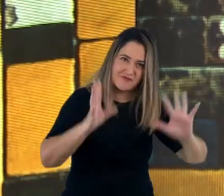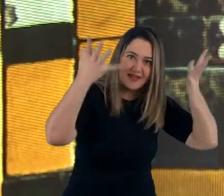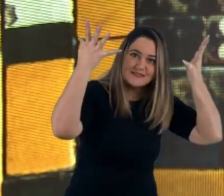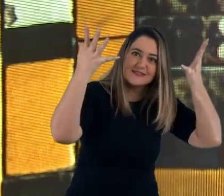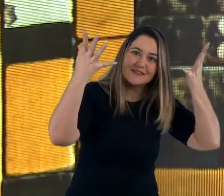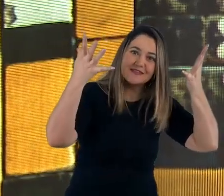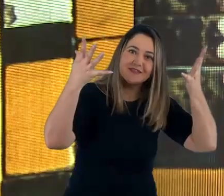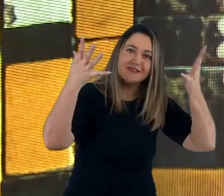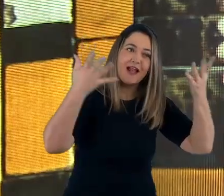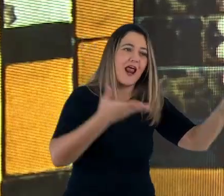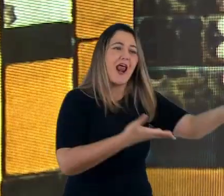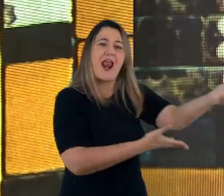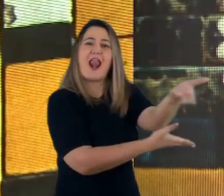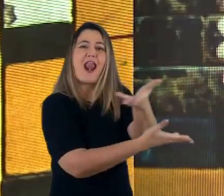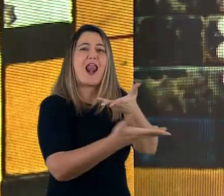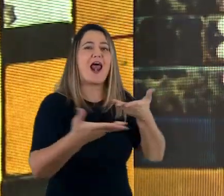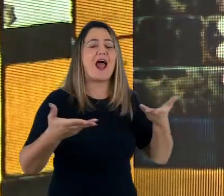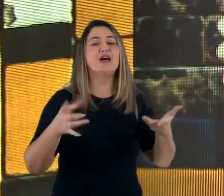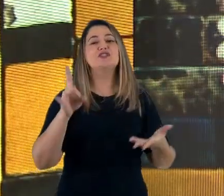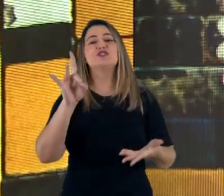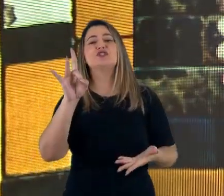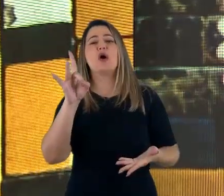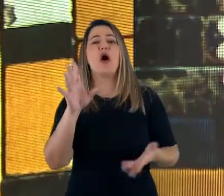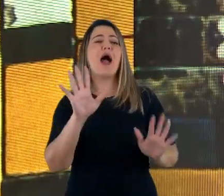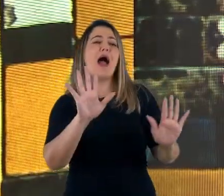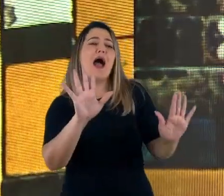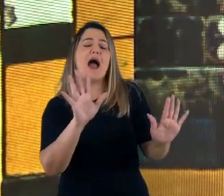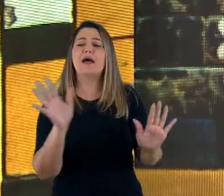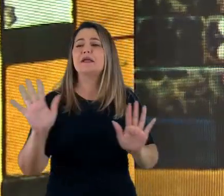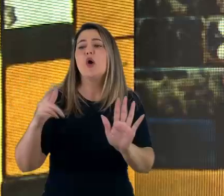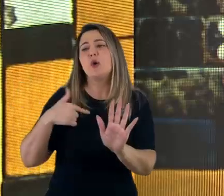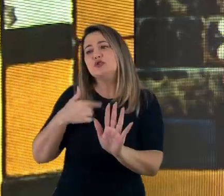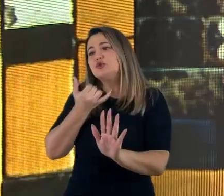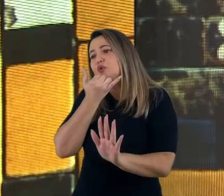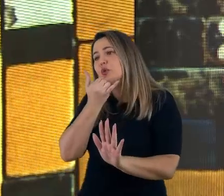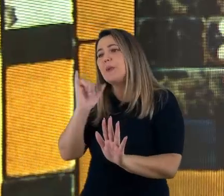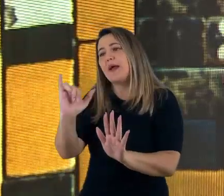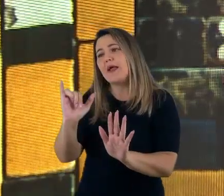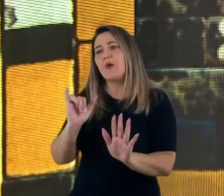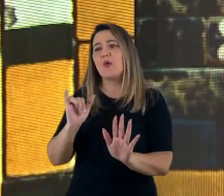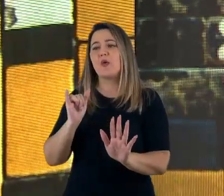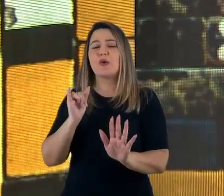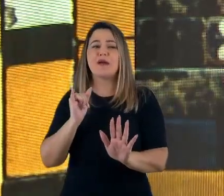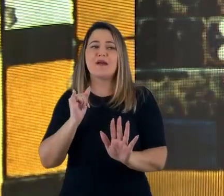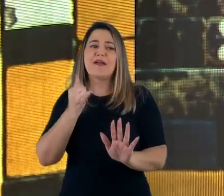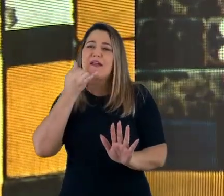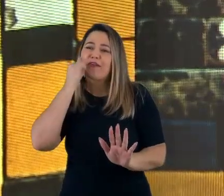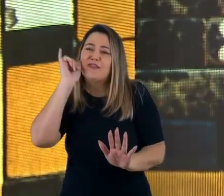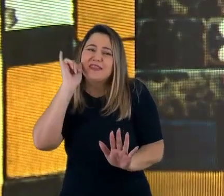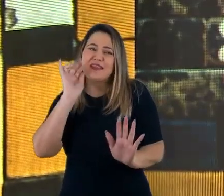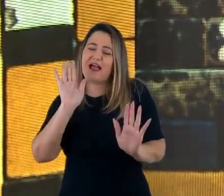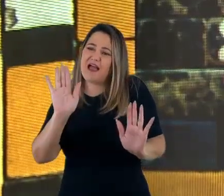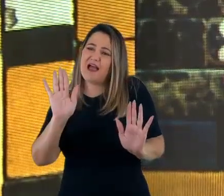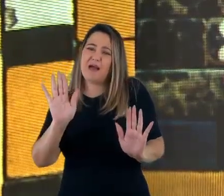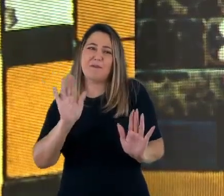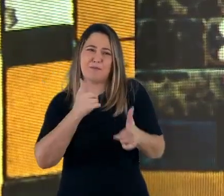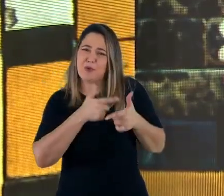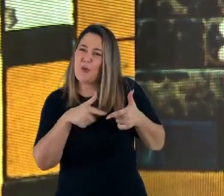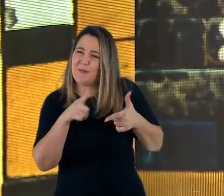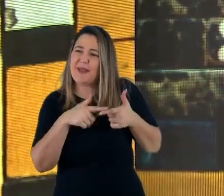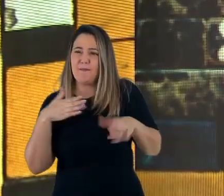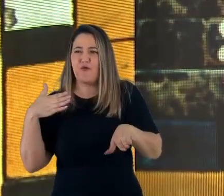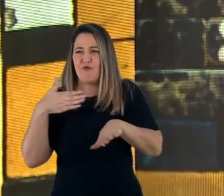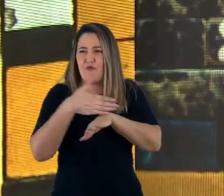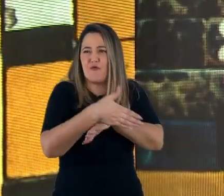rei apenas para não ficar feio para você, para não se comprometer perante a política, para